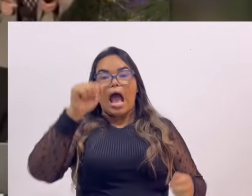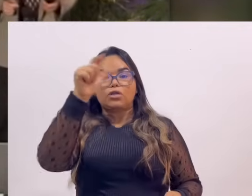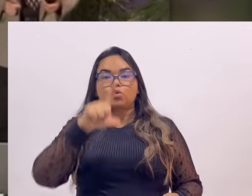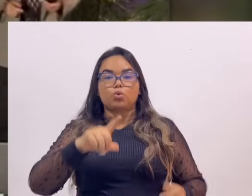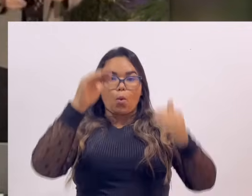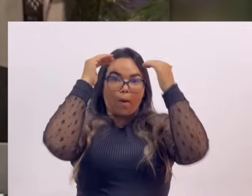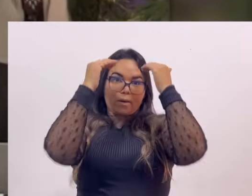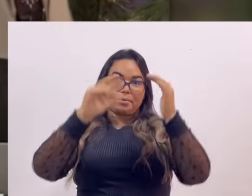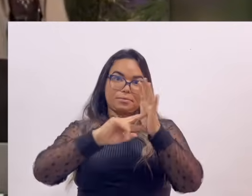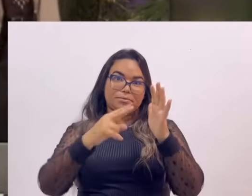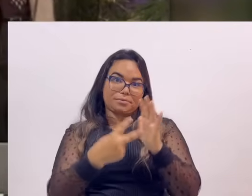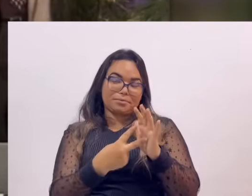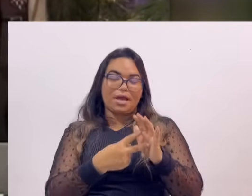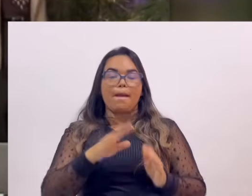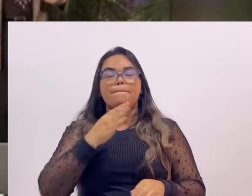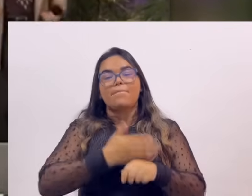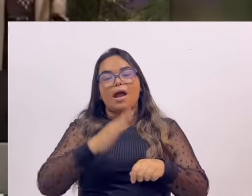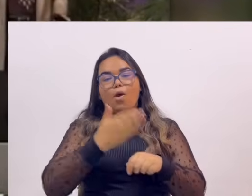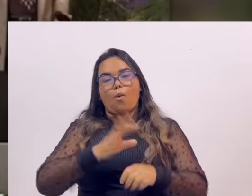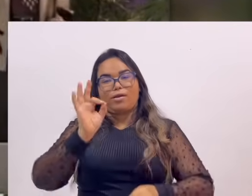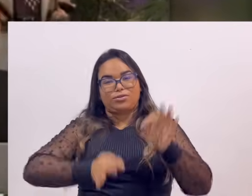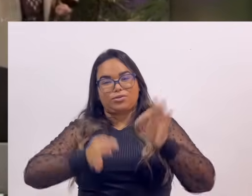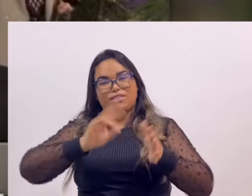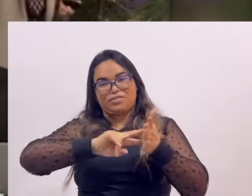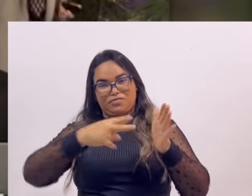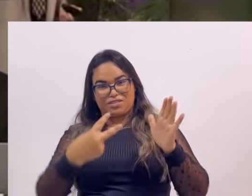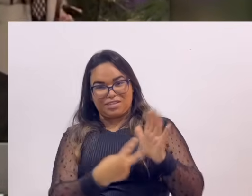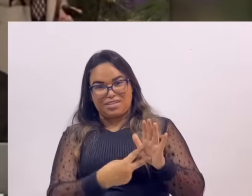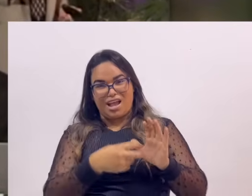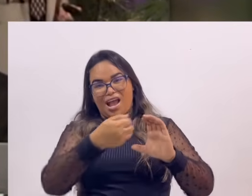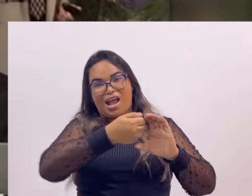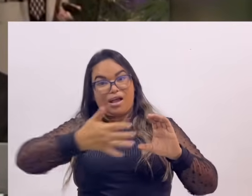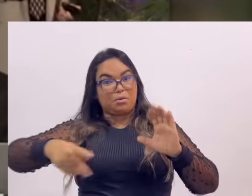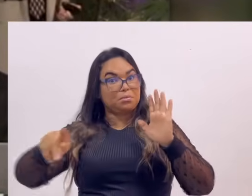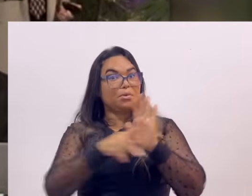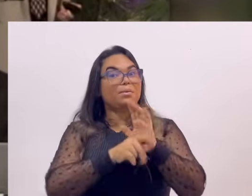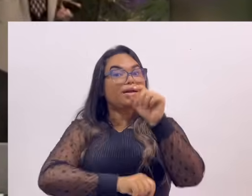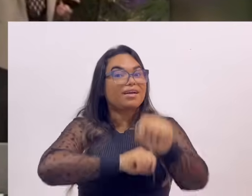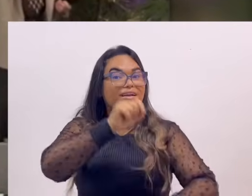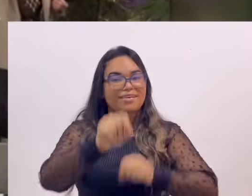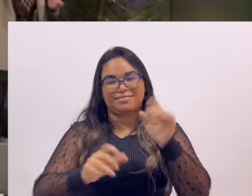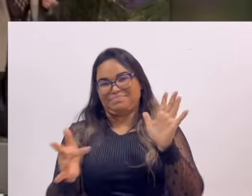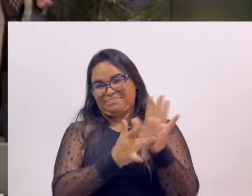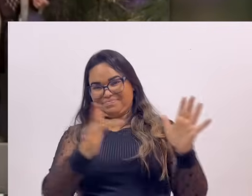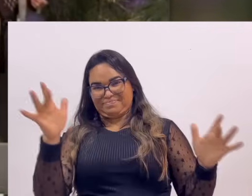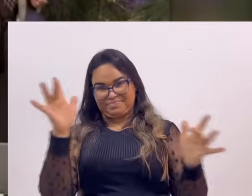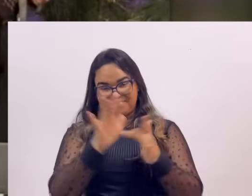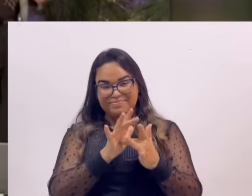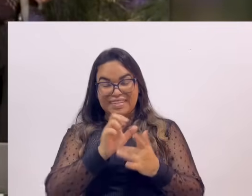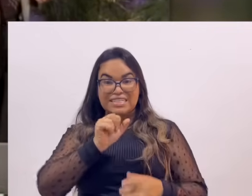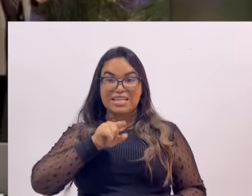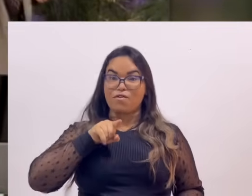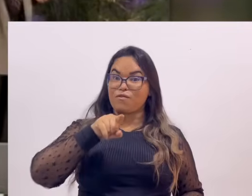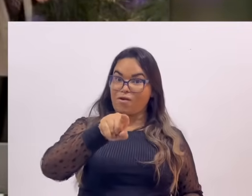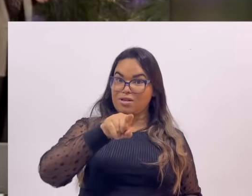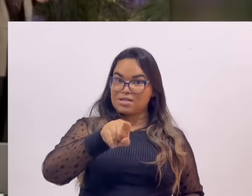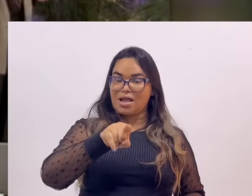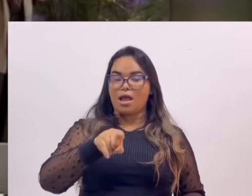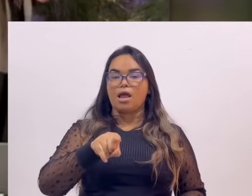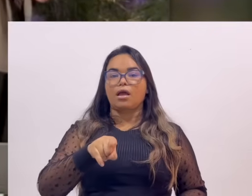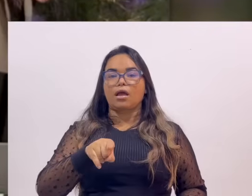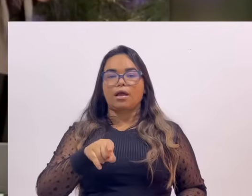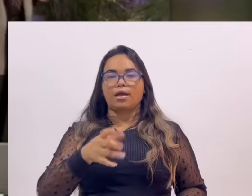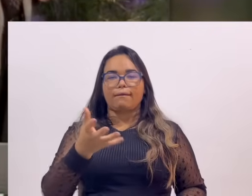da justiça. Estas são as características de Cristo. E a propósito, se você quiser ter púrpura,